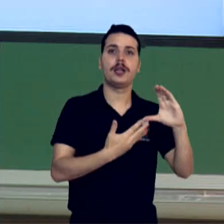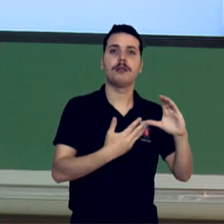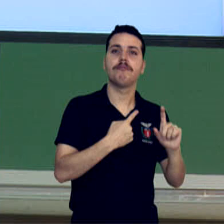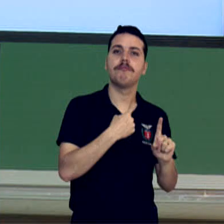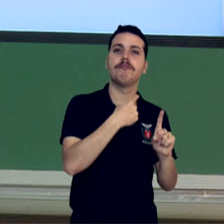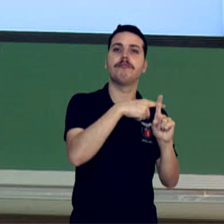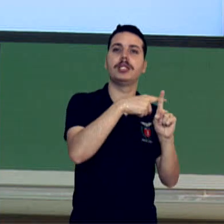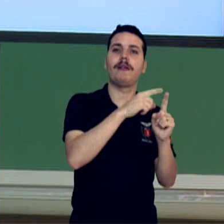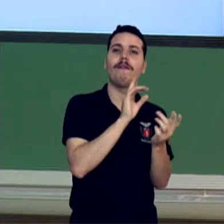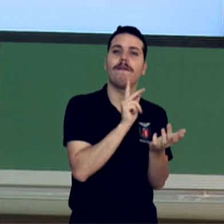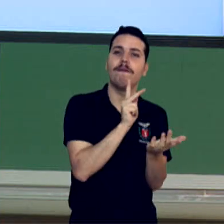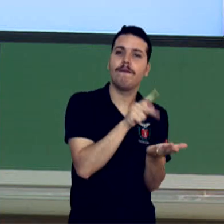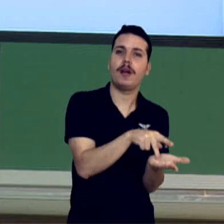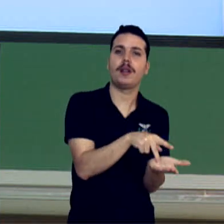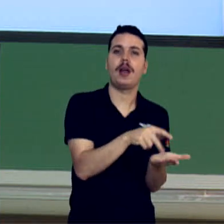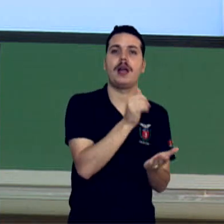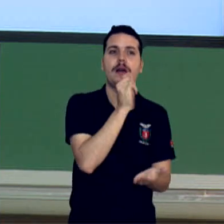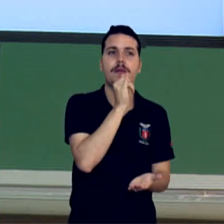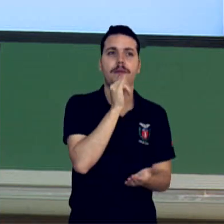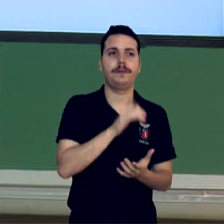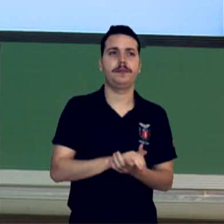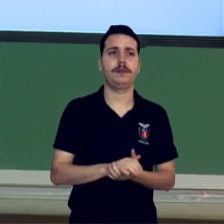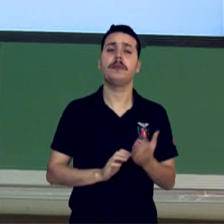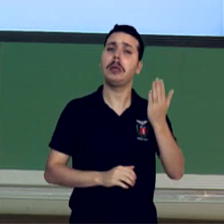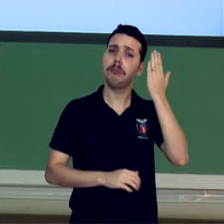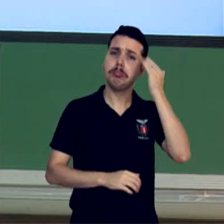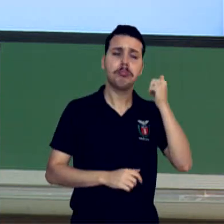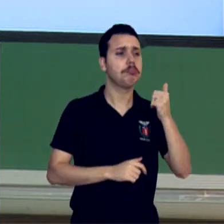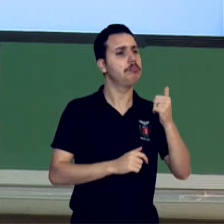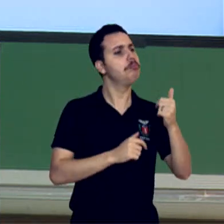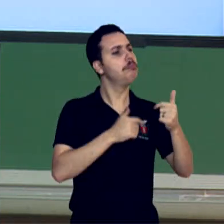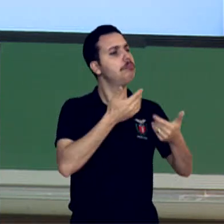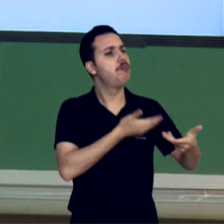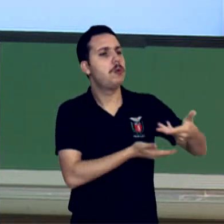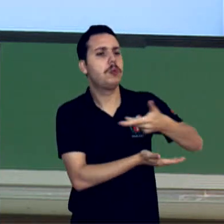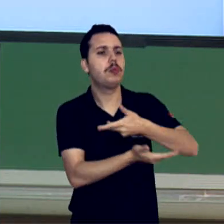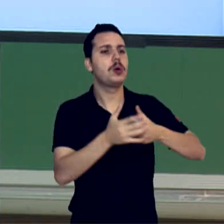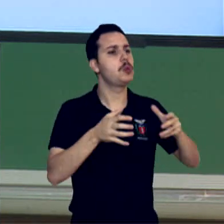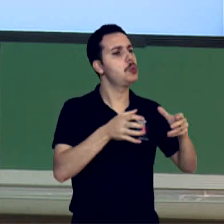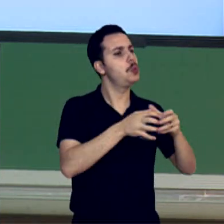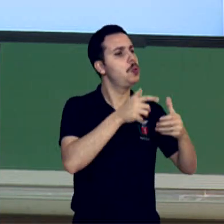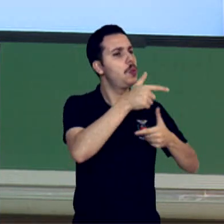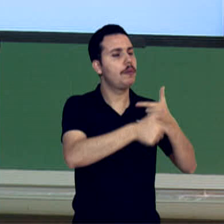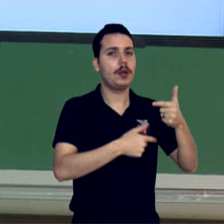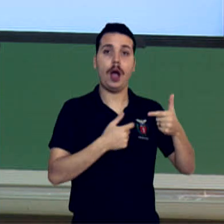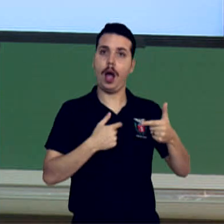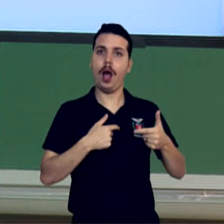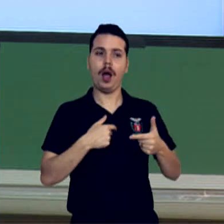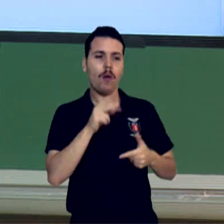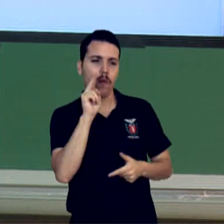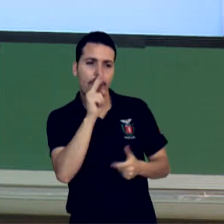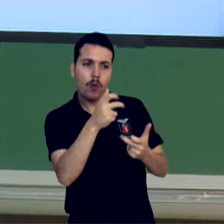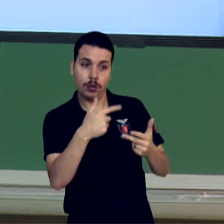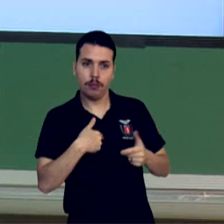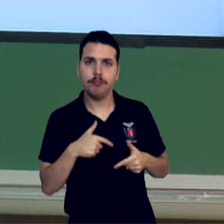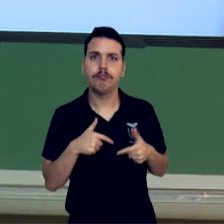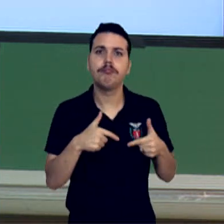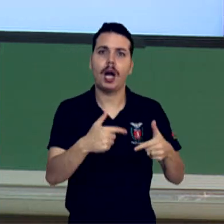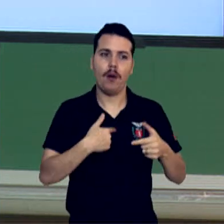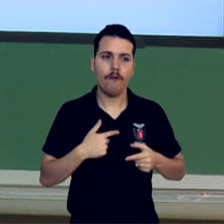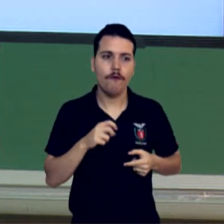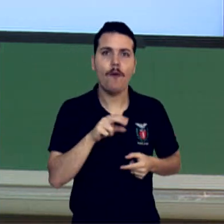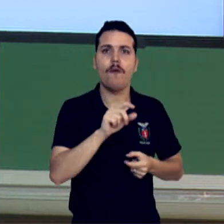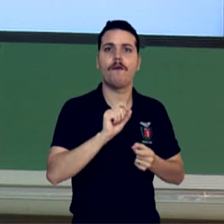positivas e verdadeiras, como saber trabalhar em grupo, ser proativo, ter iniciativa, todas